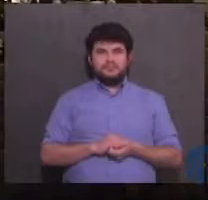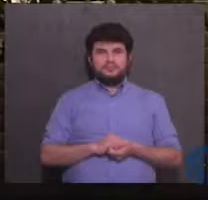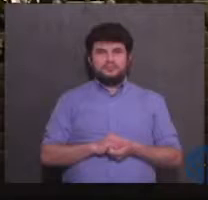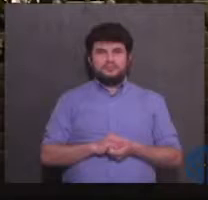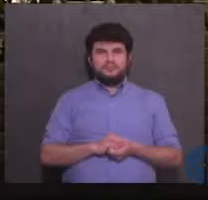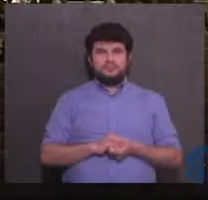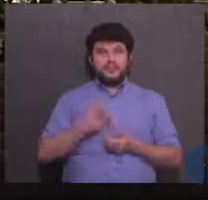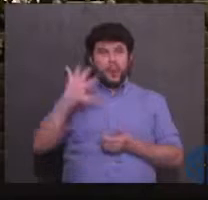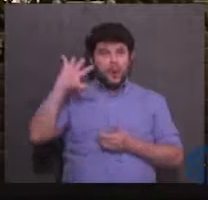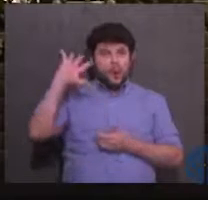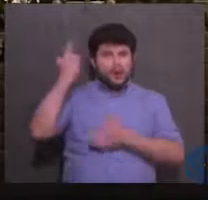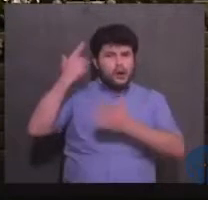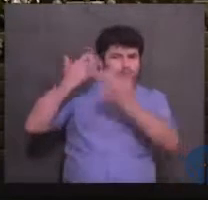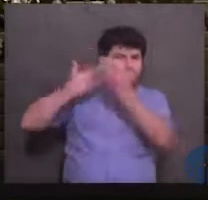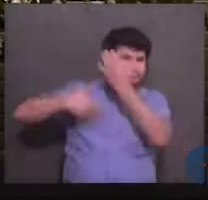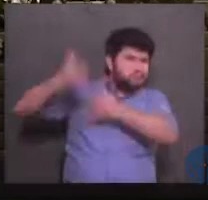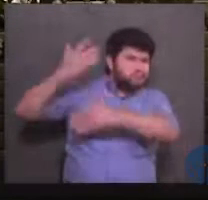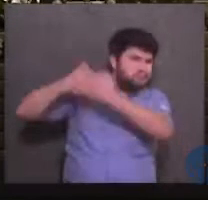Naqueles dias,